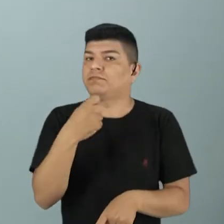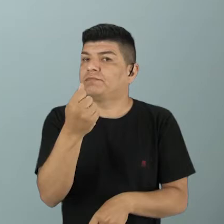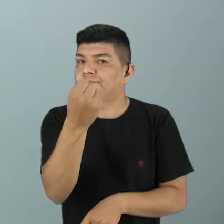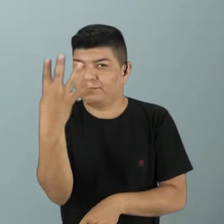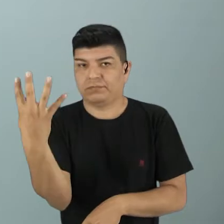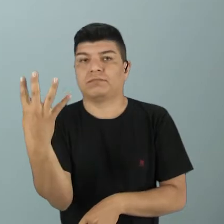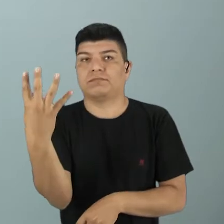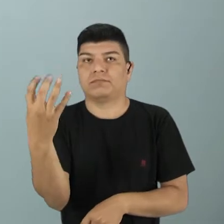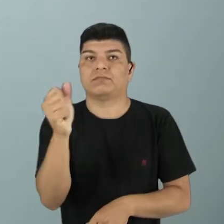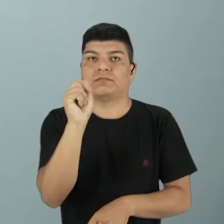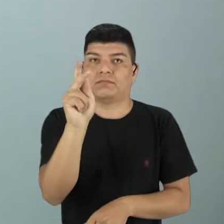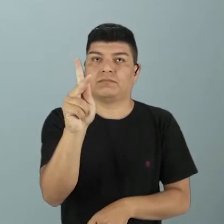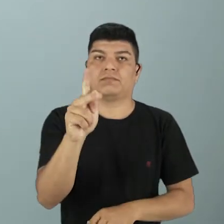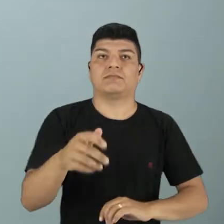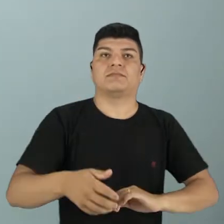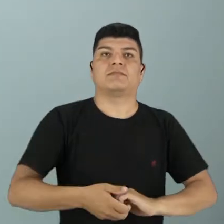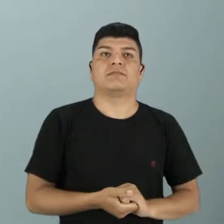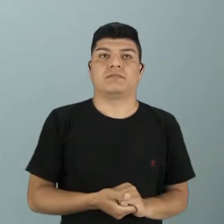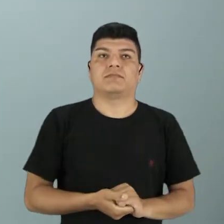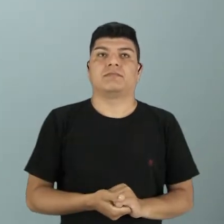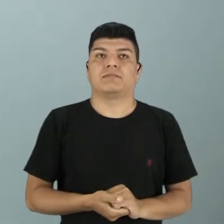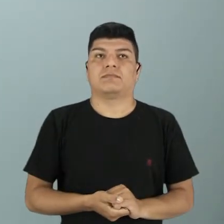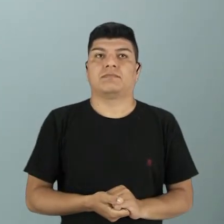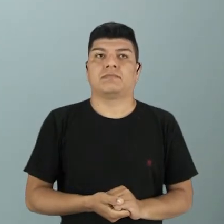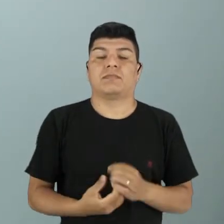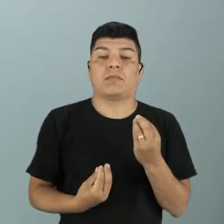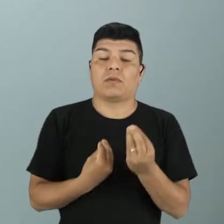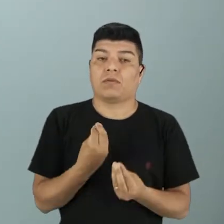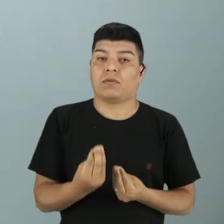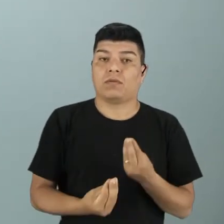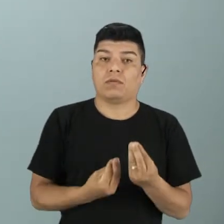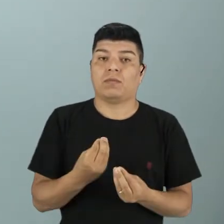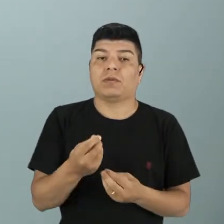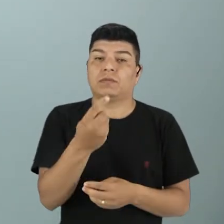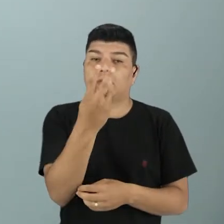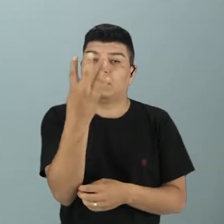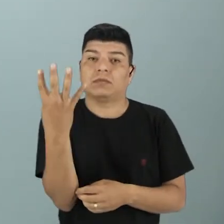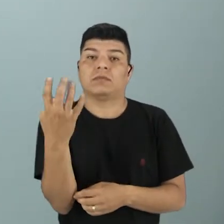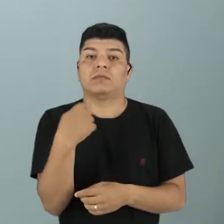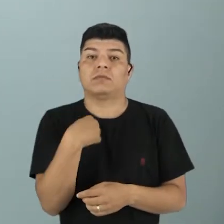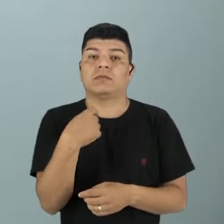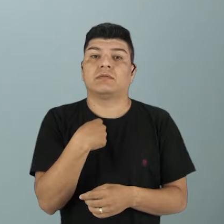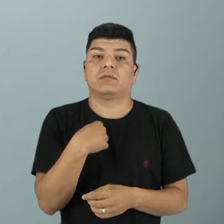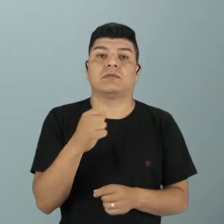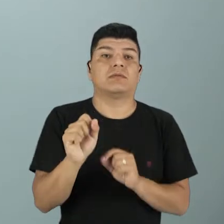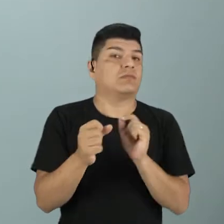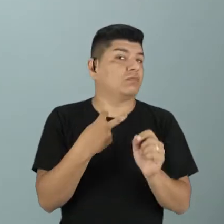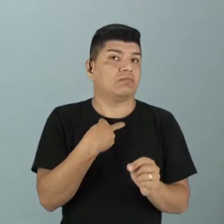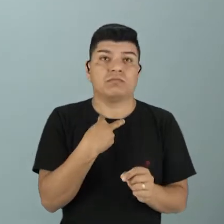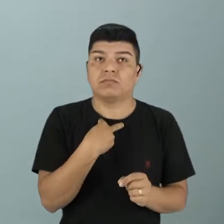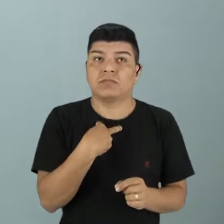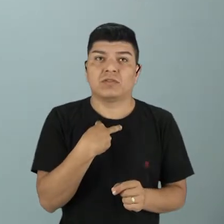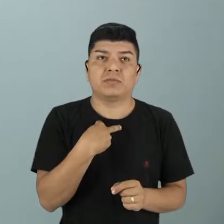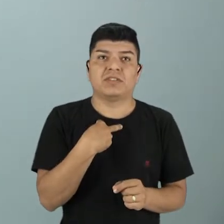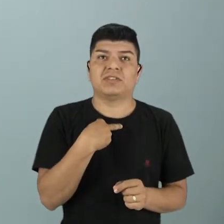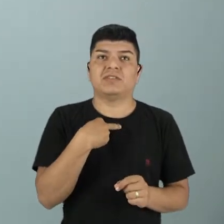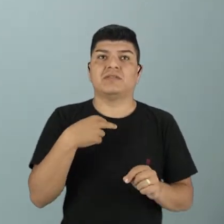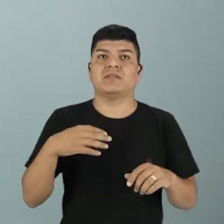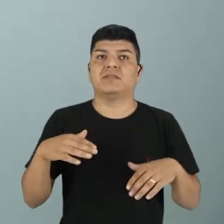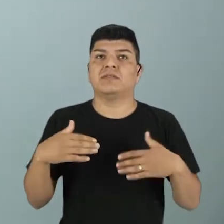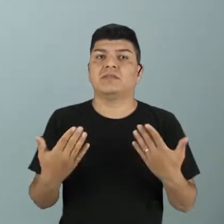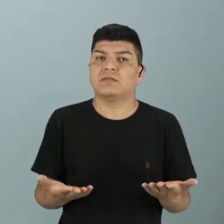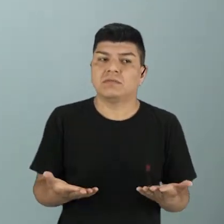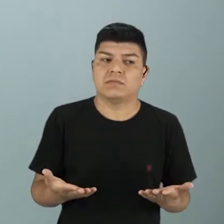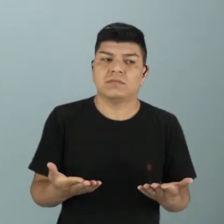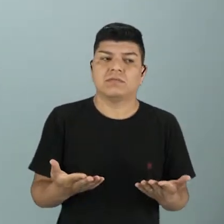não podemos contar, ok? Agora, como que a gente vai contar um substantivo que eu não posso contar? Tudo bem, água eu